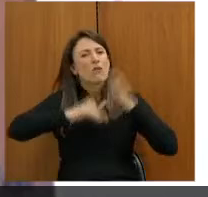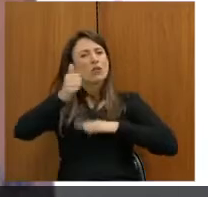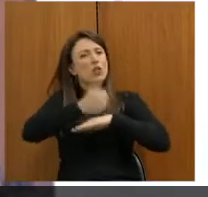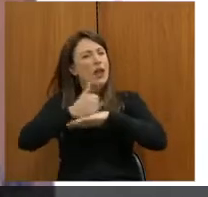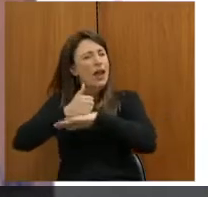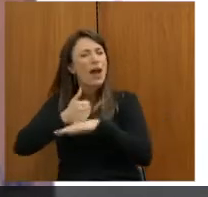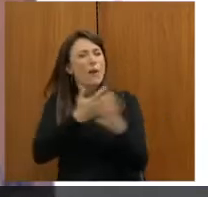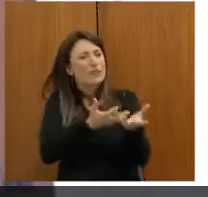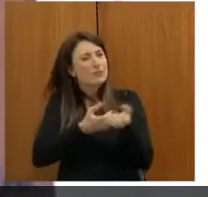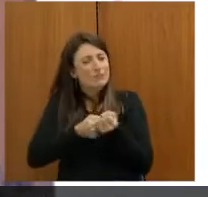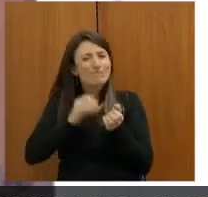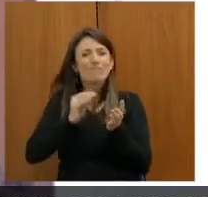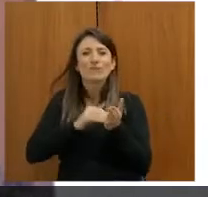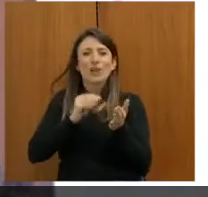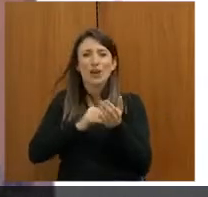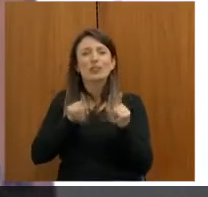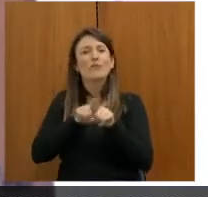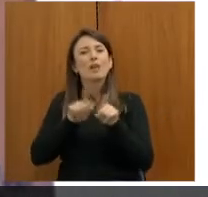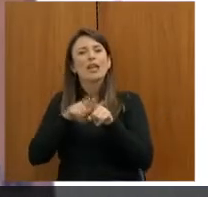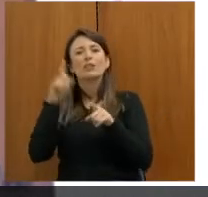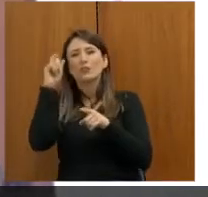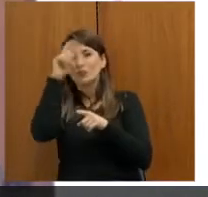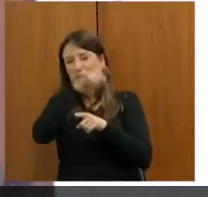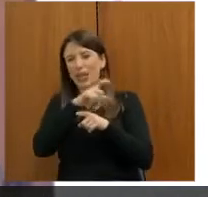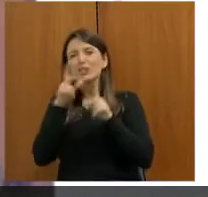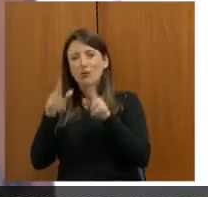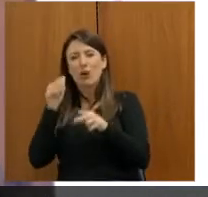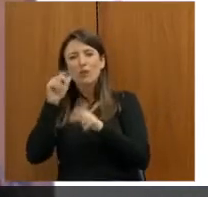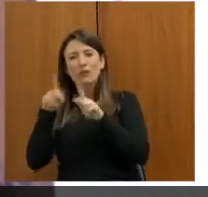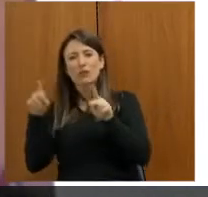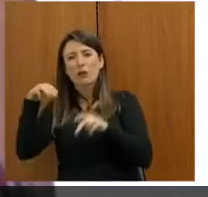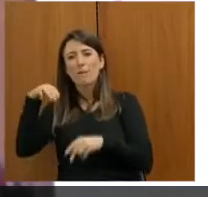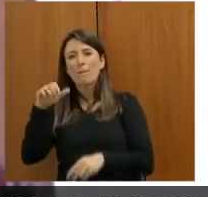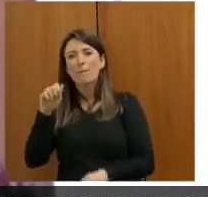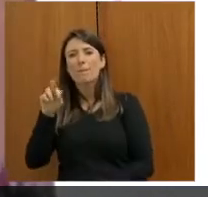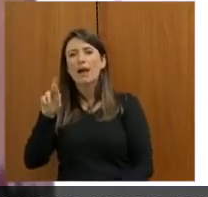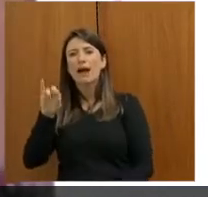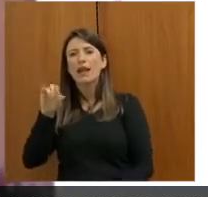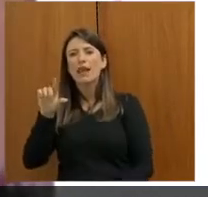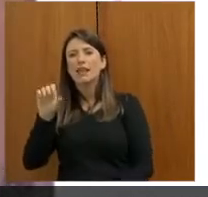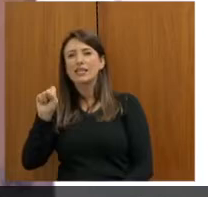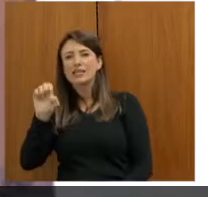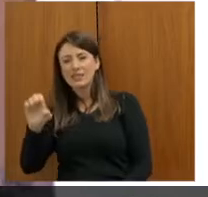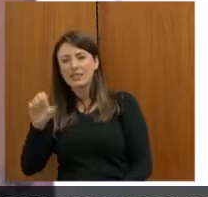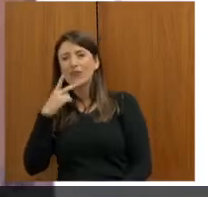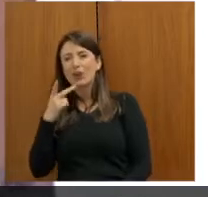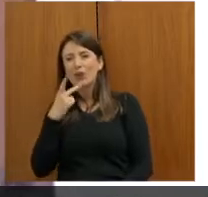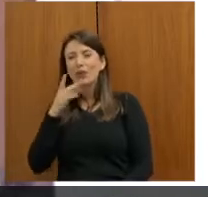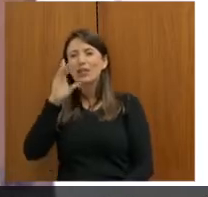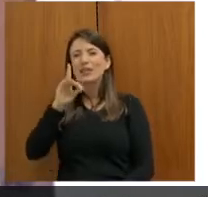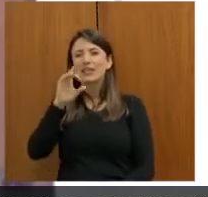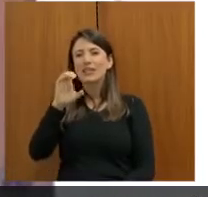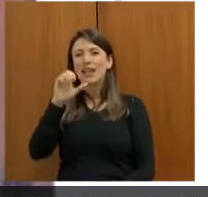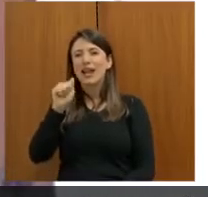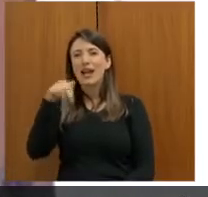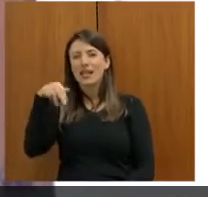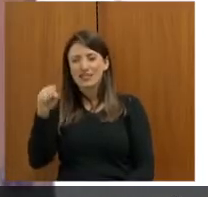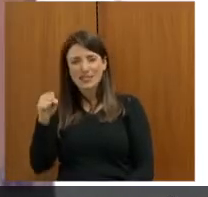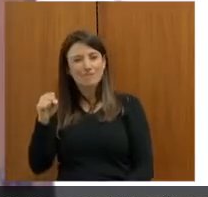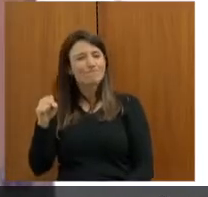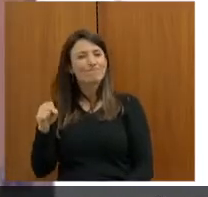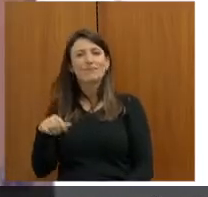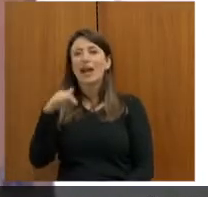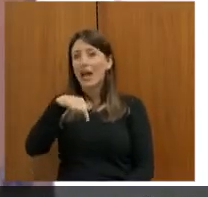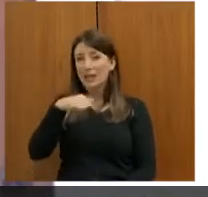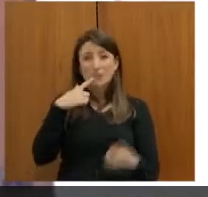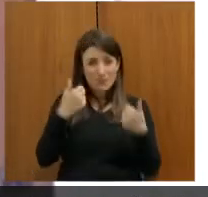dificuldades como a professora Marlise atrás das deams aqui na região pouquíssimas cidades tendência eu contei aqui perto do somos